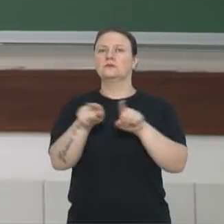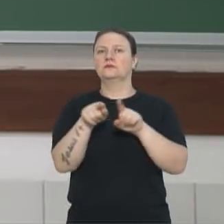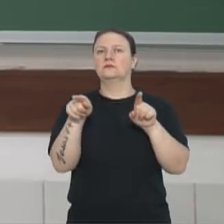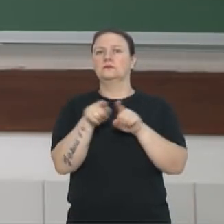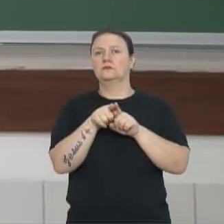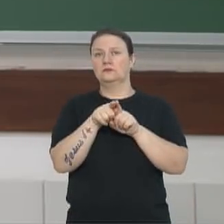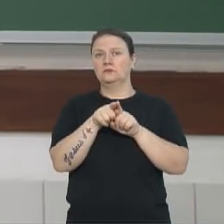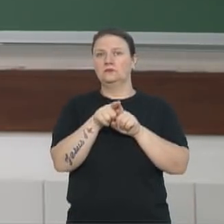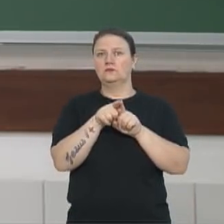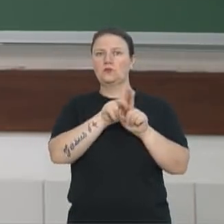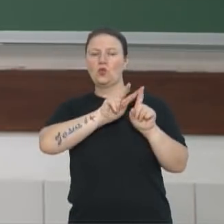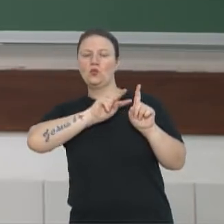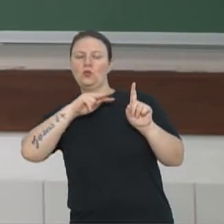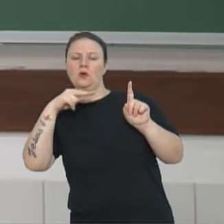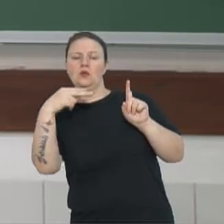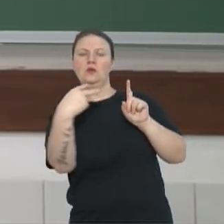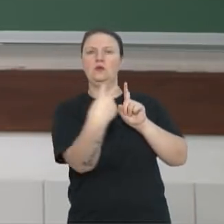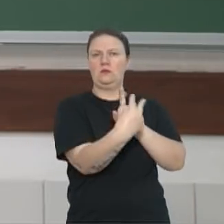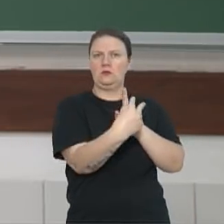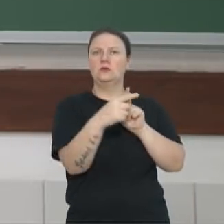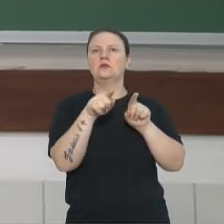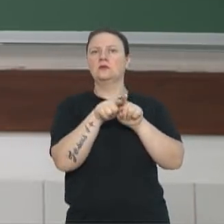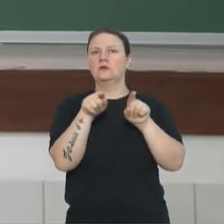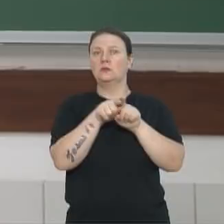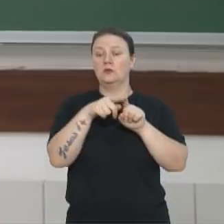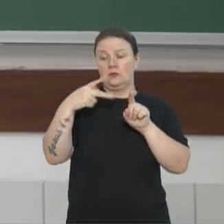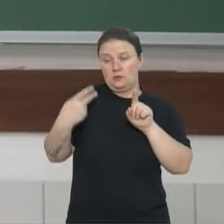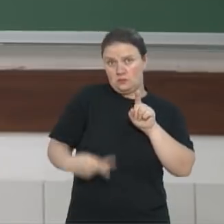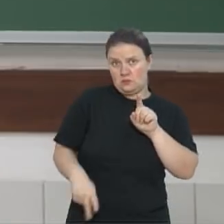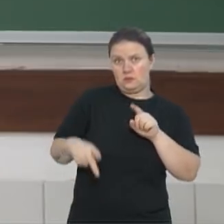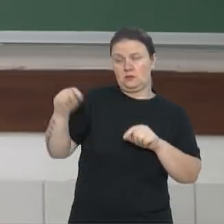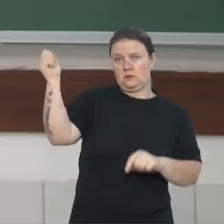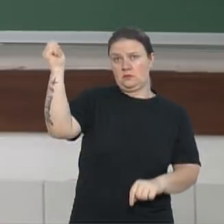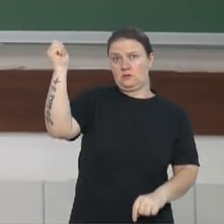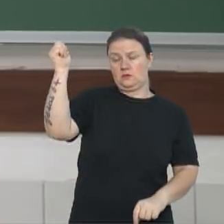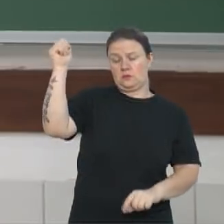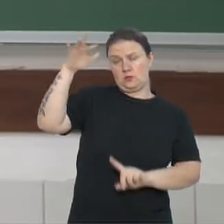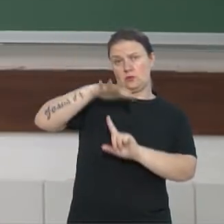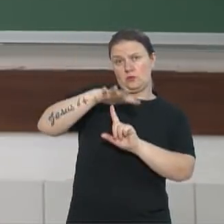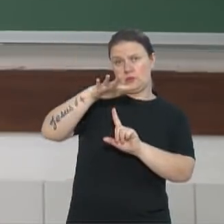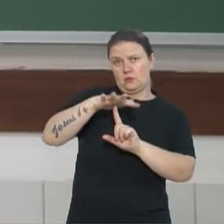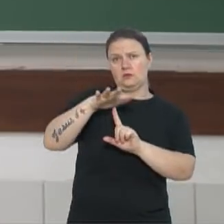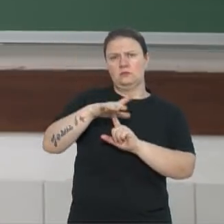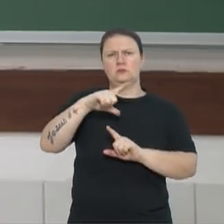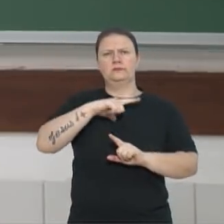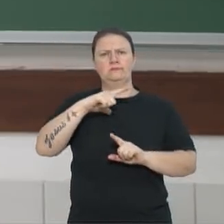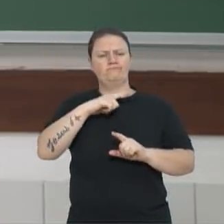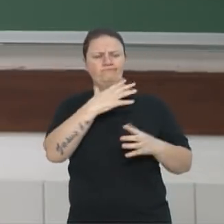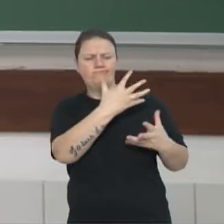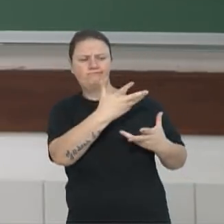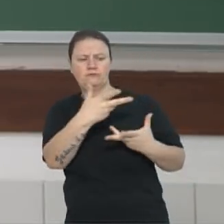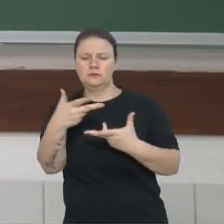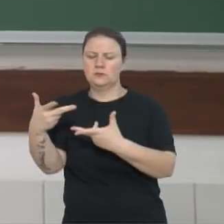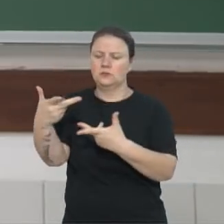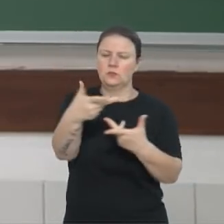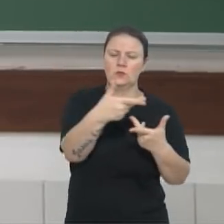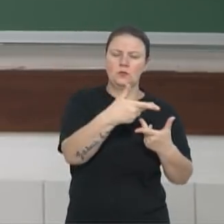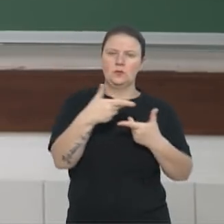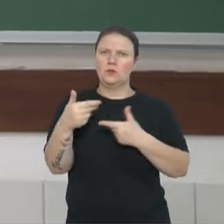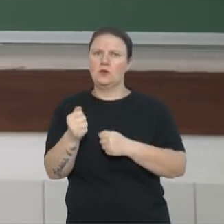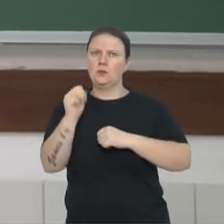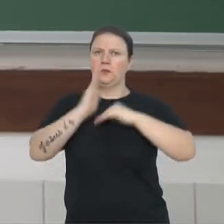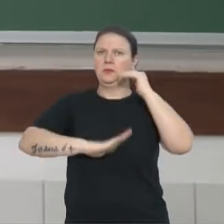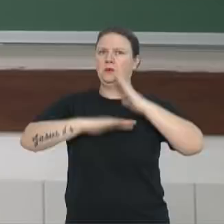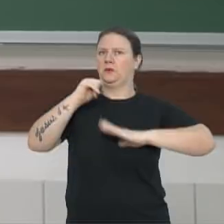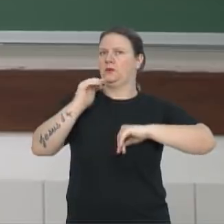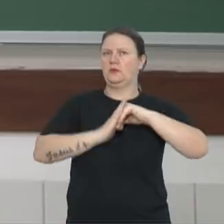Marcel Marceau, nós temos aqui no Paraná excelentes profissionais que fazem da mímica o